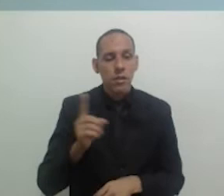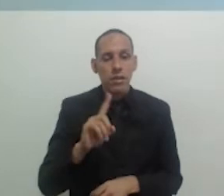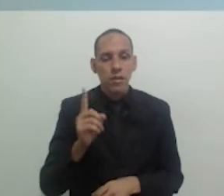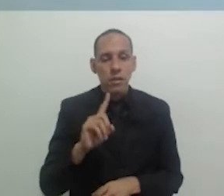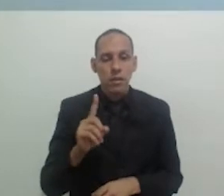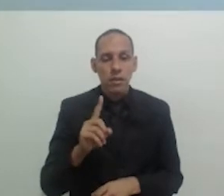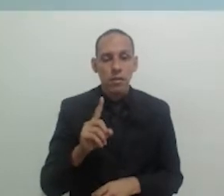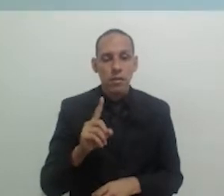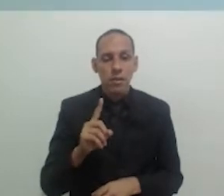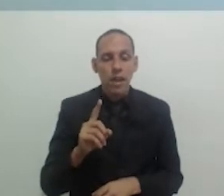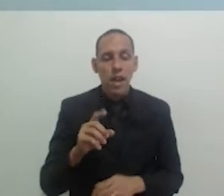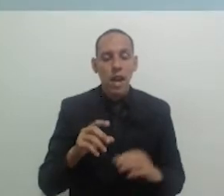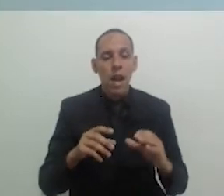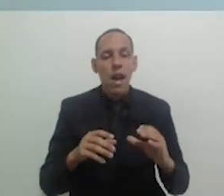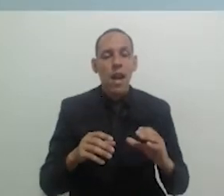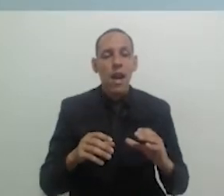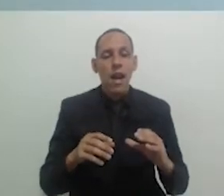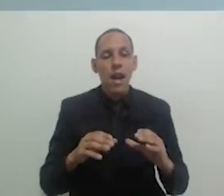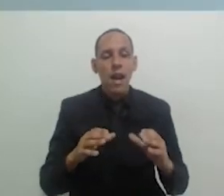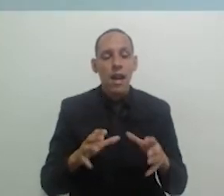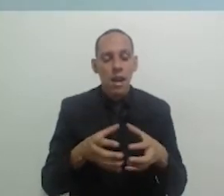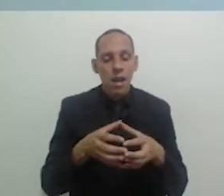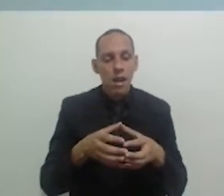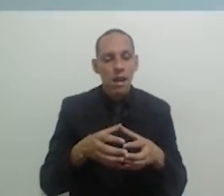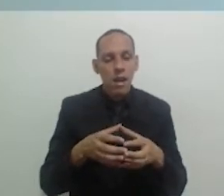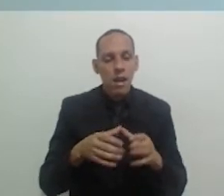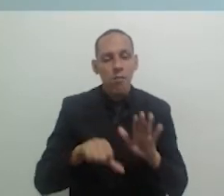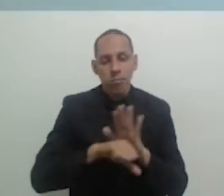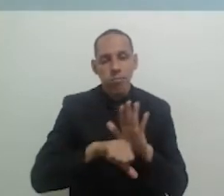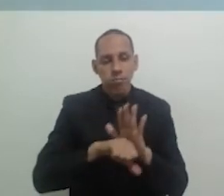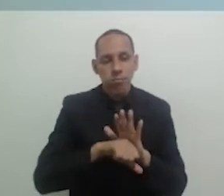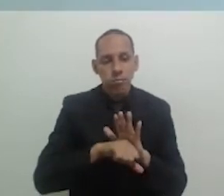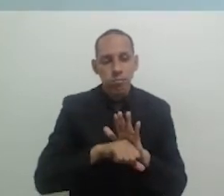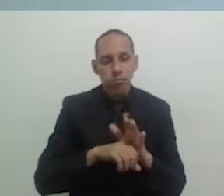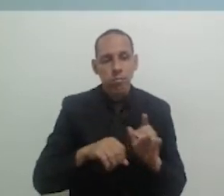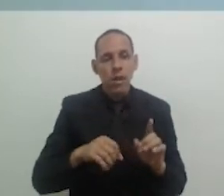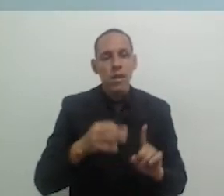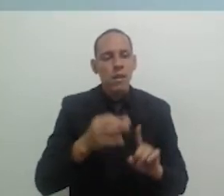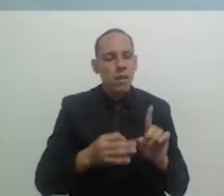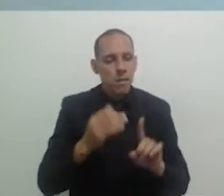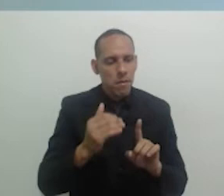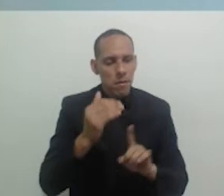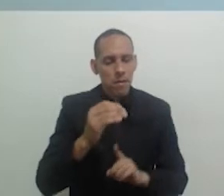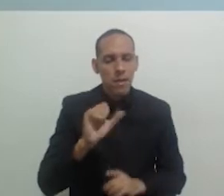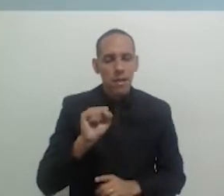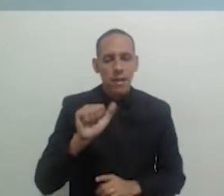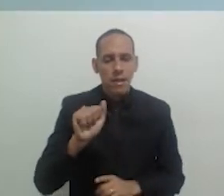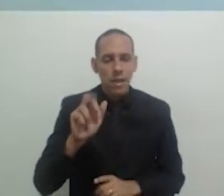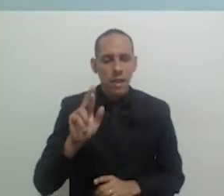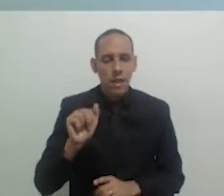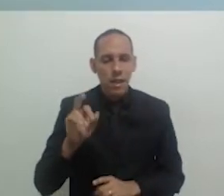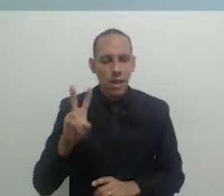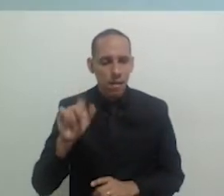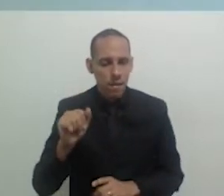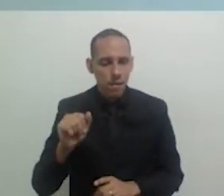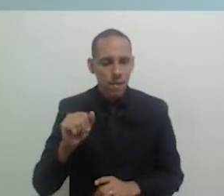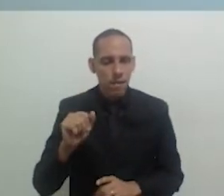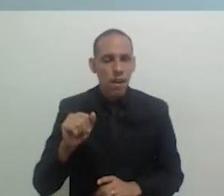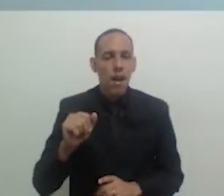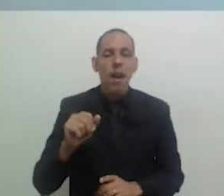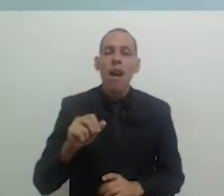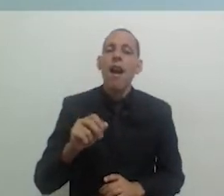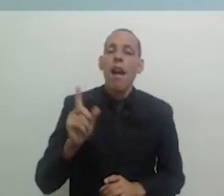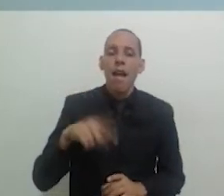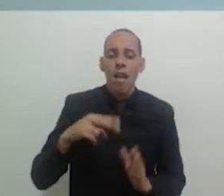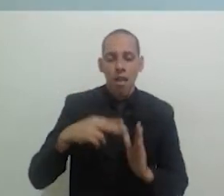O desembargador Gilson foi o relator, o desembargador Saraiva o revisor, e o vogal foi um juiz substituto aqui do